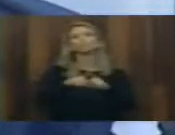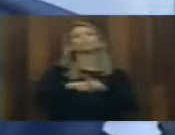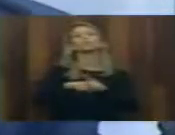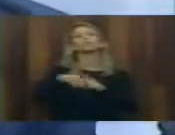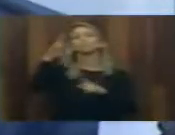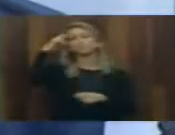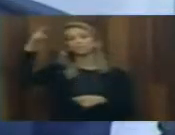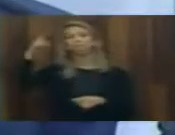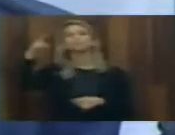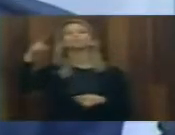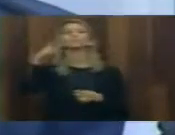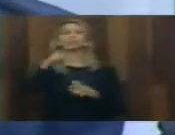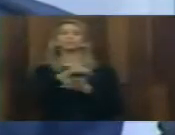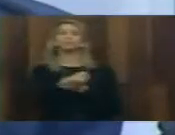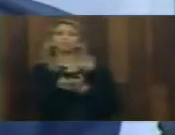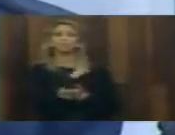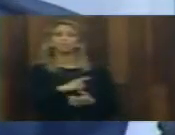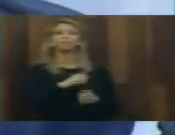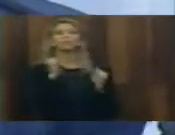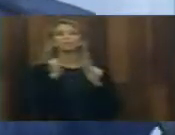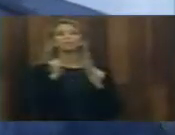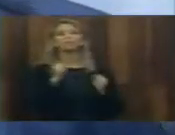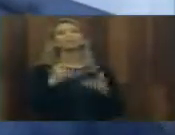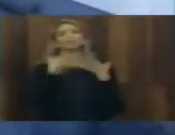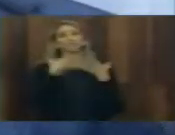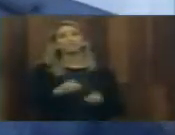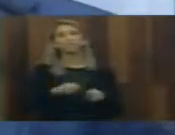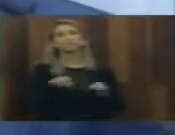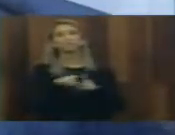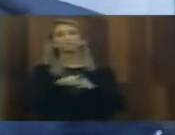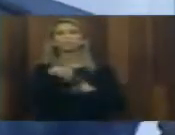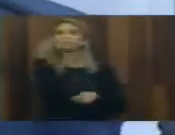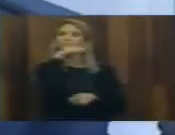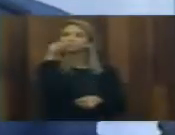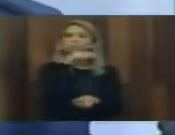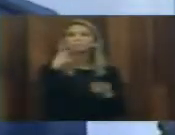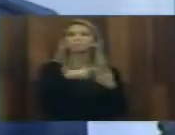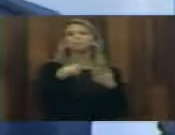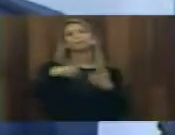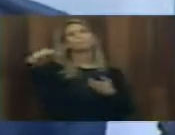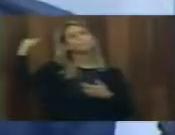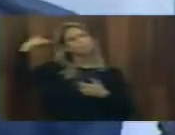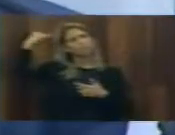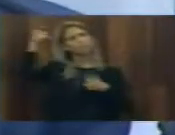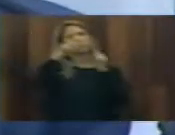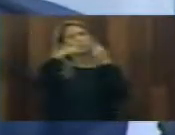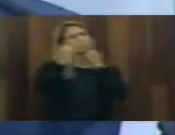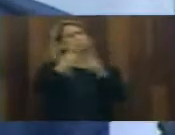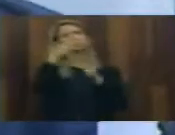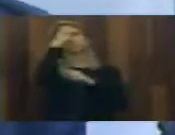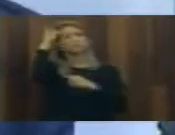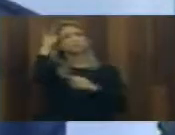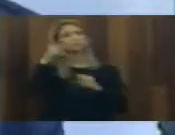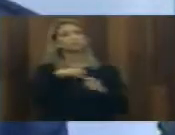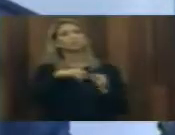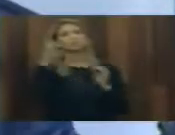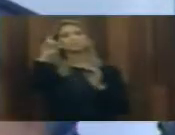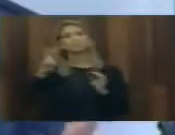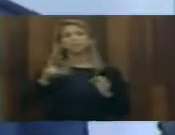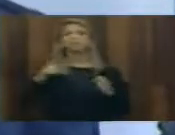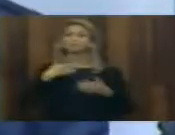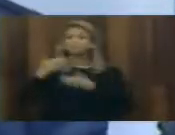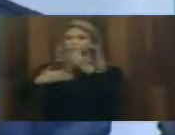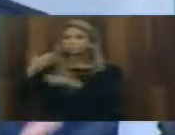com urgência na sessão de hoje para dar andamento a essa importante política pública. E fico feliz, como o vereador Aquiles falou,